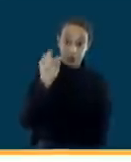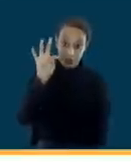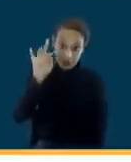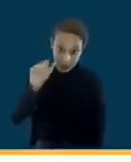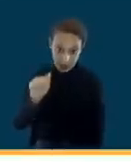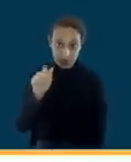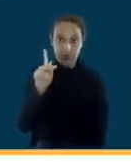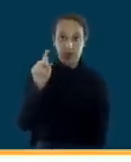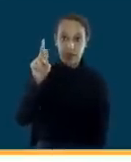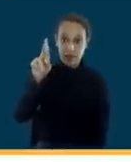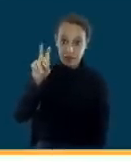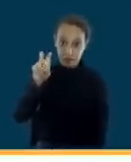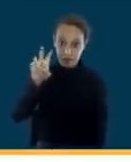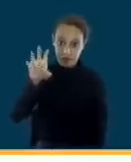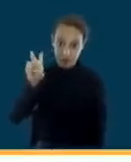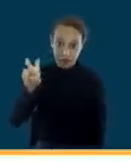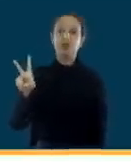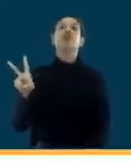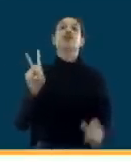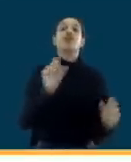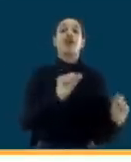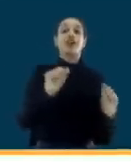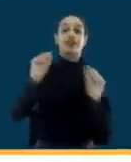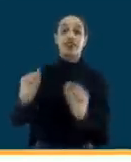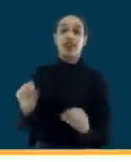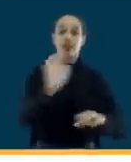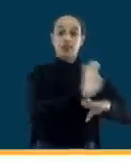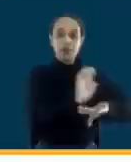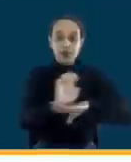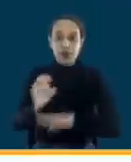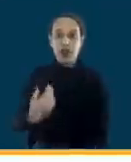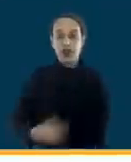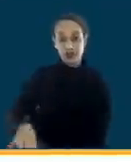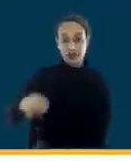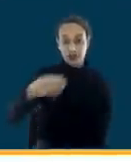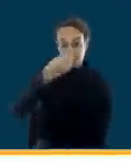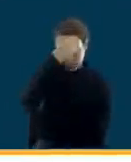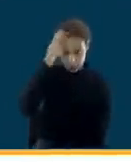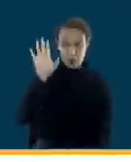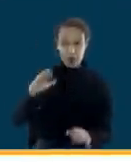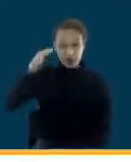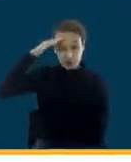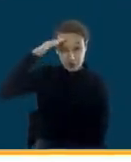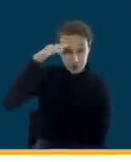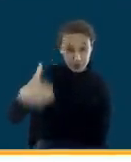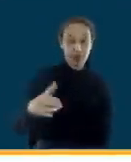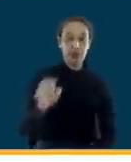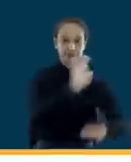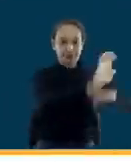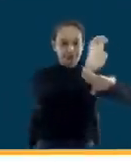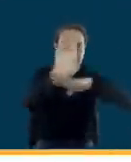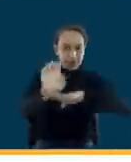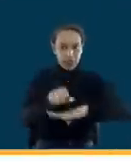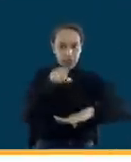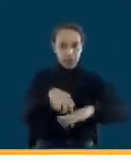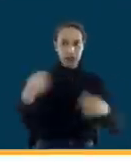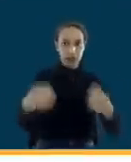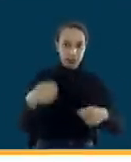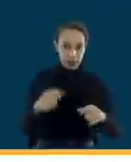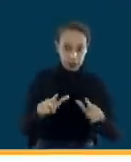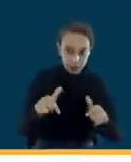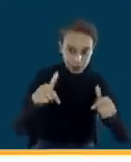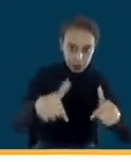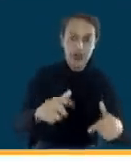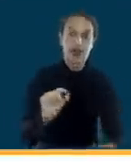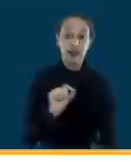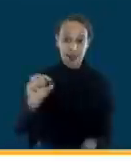disponibilizar para estados e municípios, principalmente para estados, tá? Porque, na verdade, são os estados que vão precisar fazer esse cruzamento cadastral para